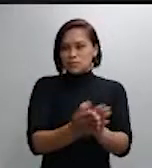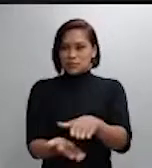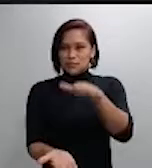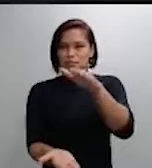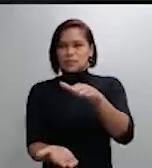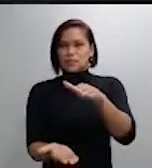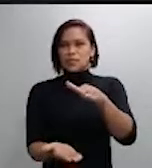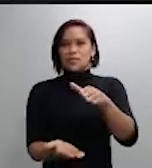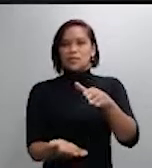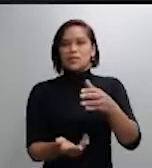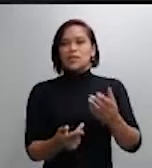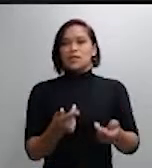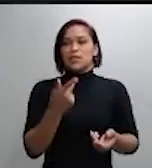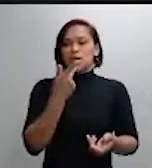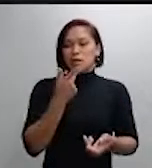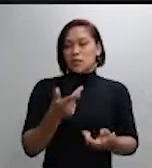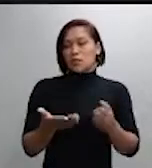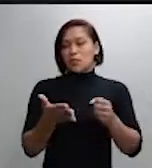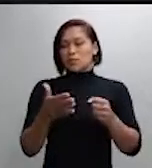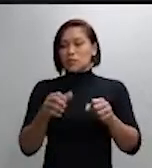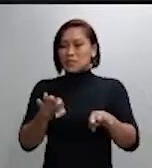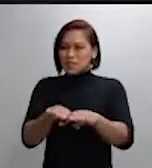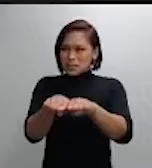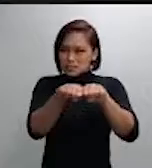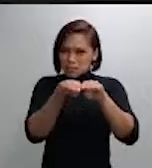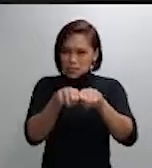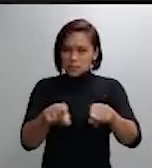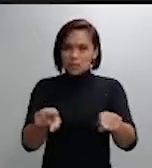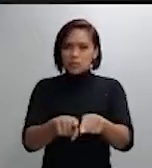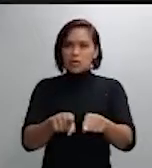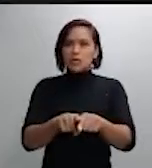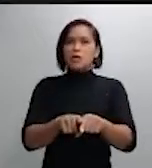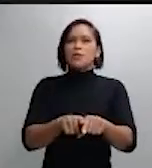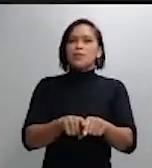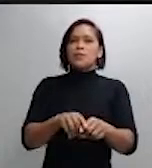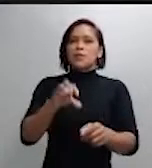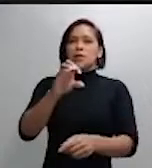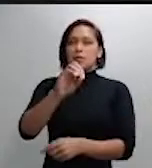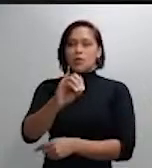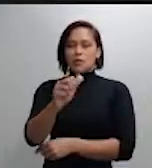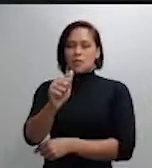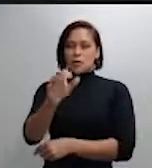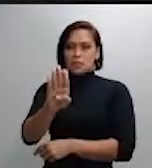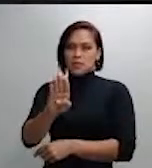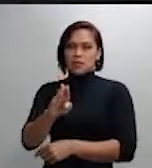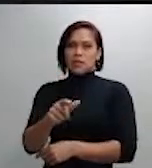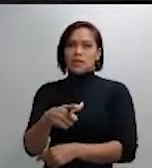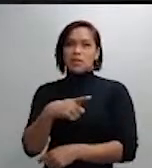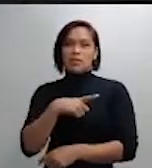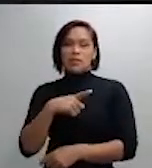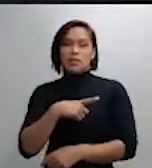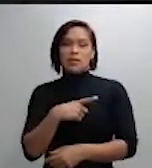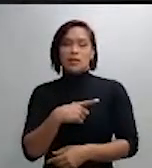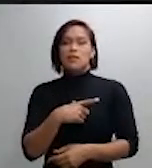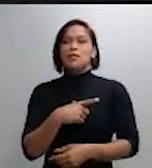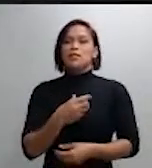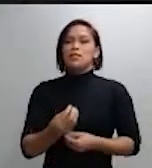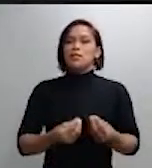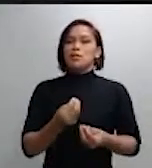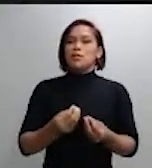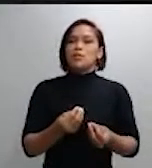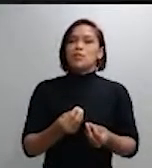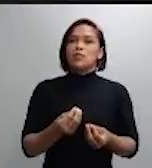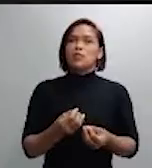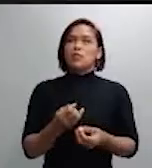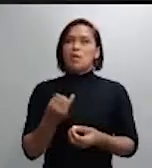com subestabelecimento, porque o Conselho Federal da OAB requereu o ingresso como terceiro